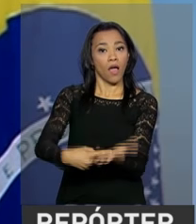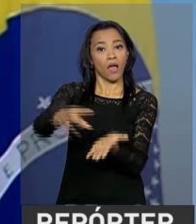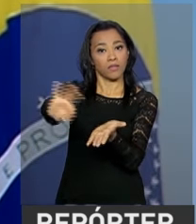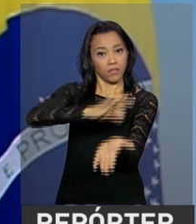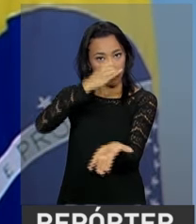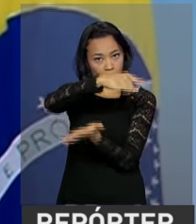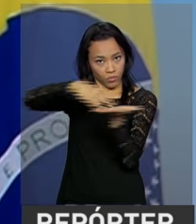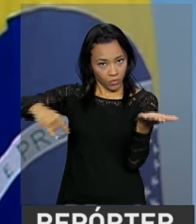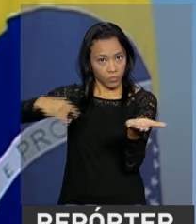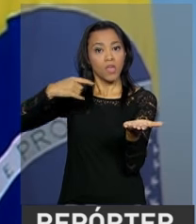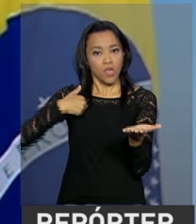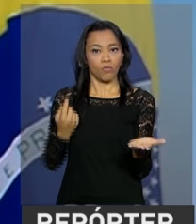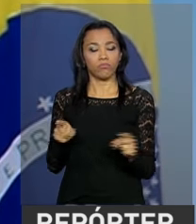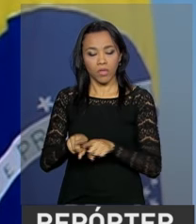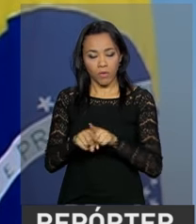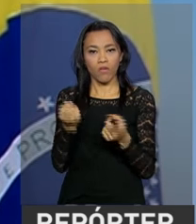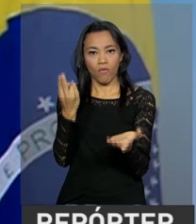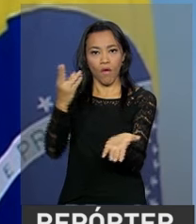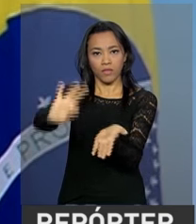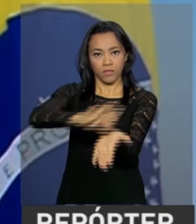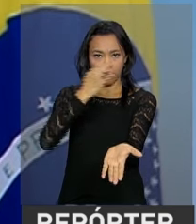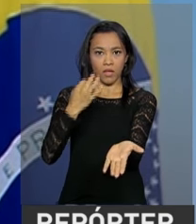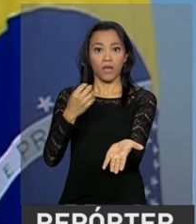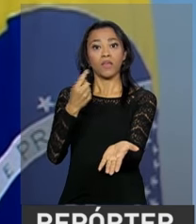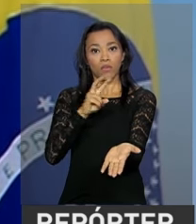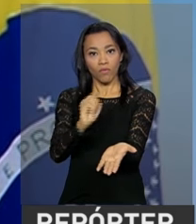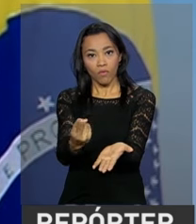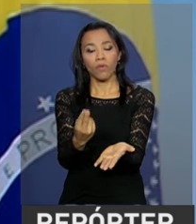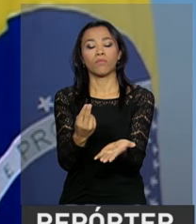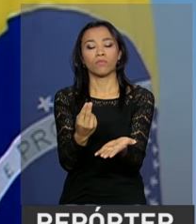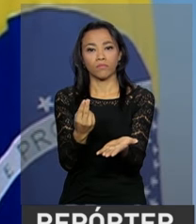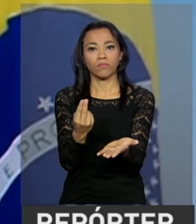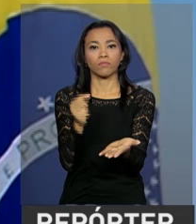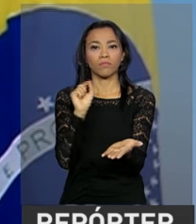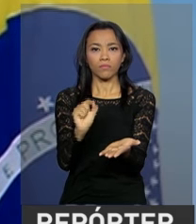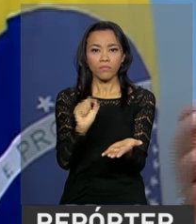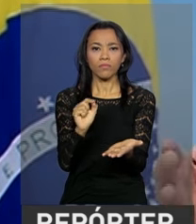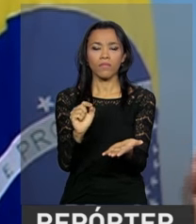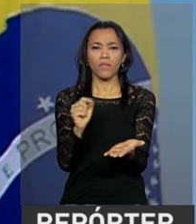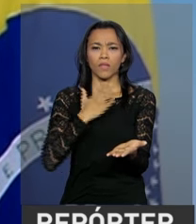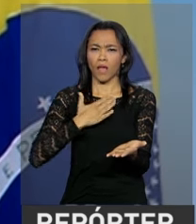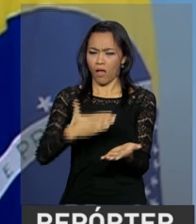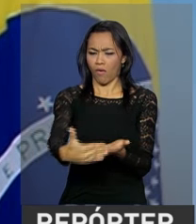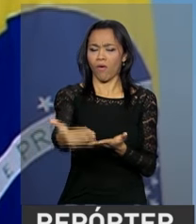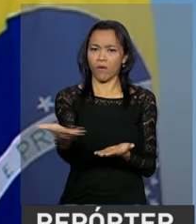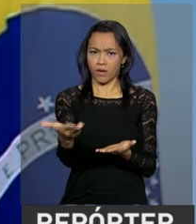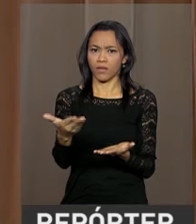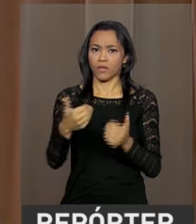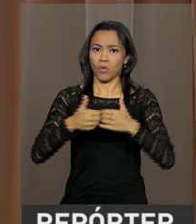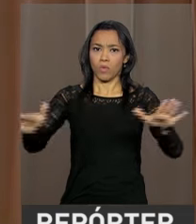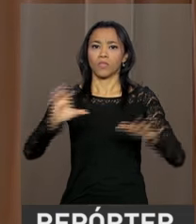assinando, comuniquei que agora eu farei o depósito dessa matéria logo agora no início dos trabalhos da